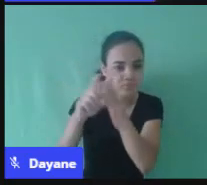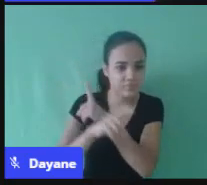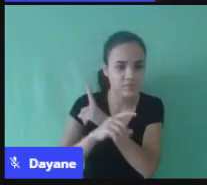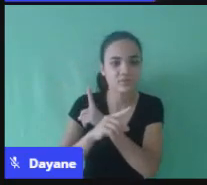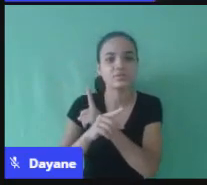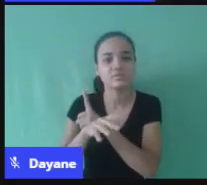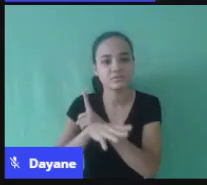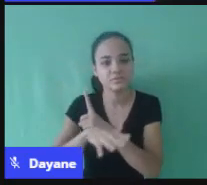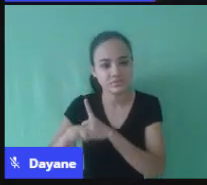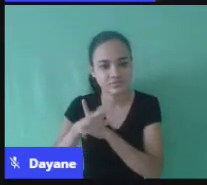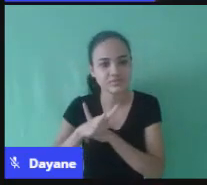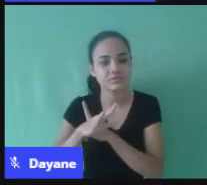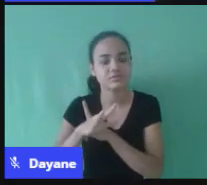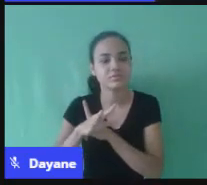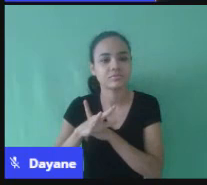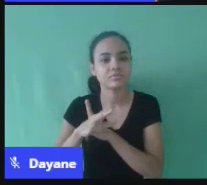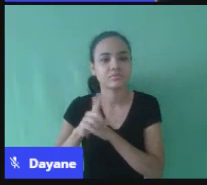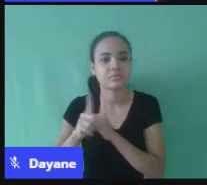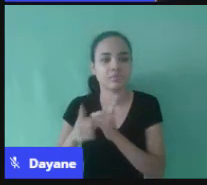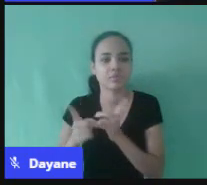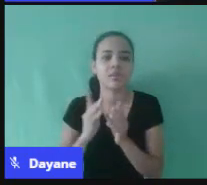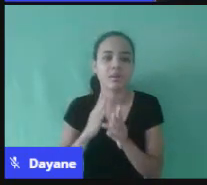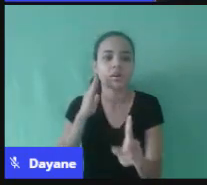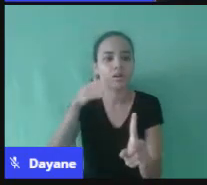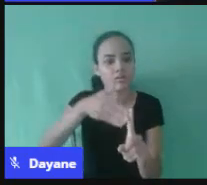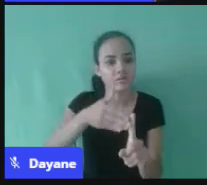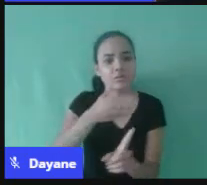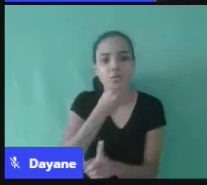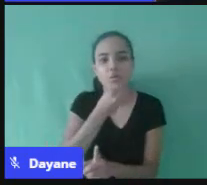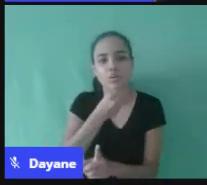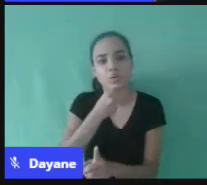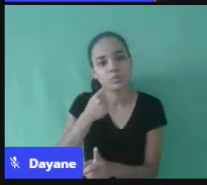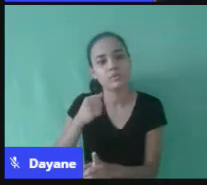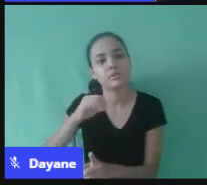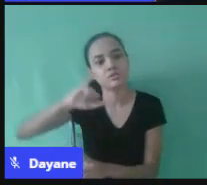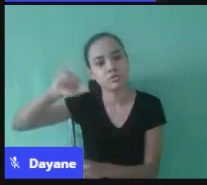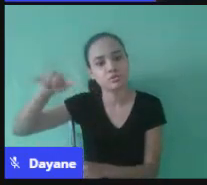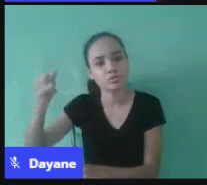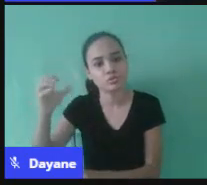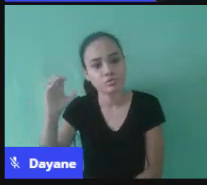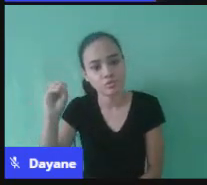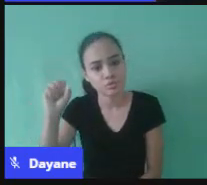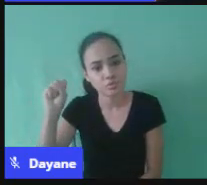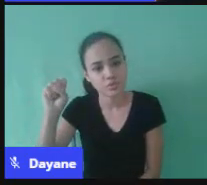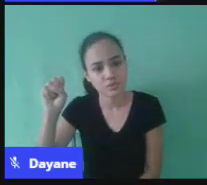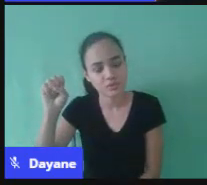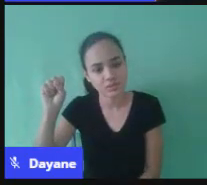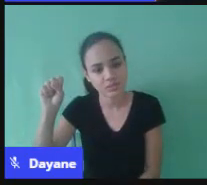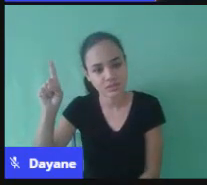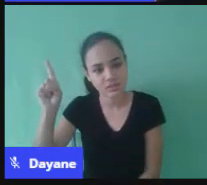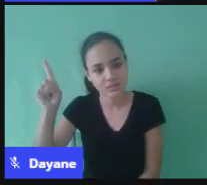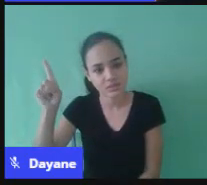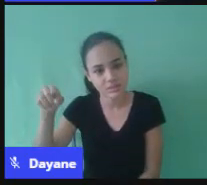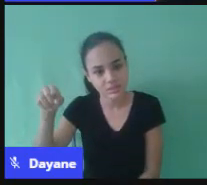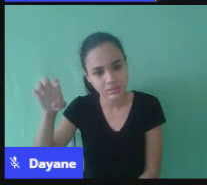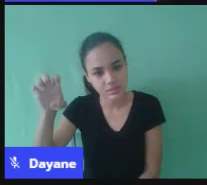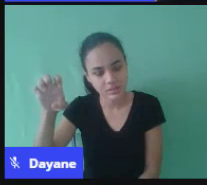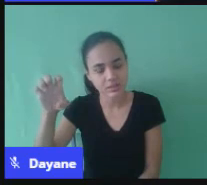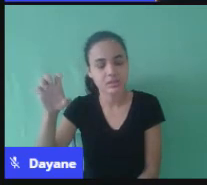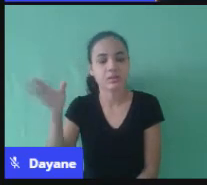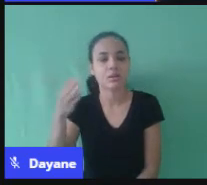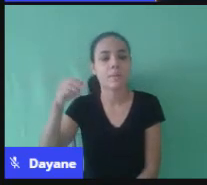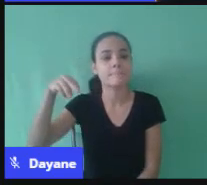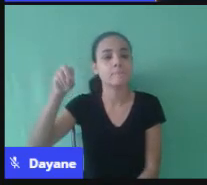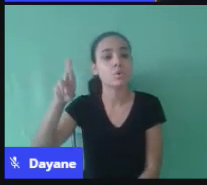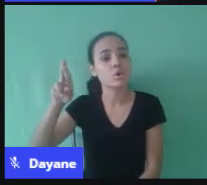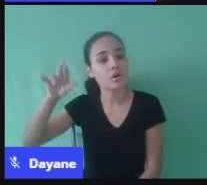2015. Professor José Morin, da USP, que já vem falando sobre o ensino híbrido, e a perspectiva